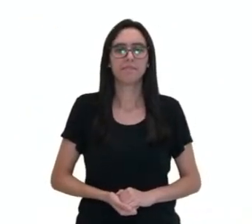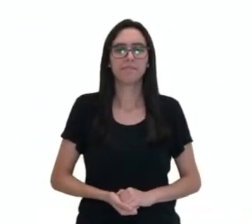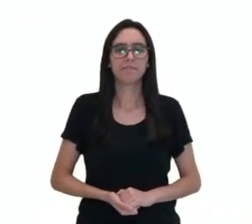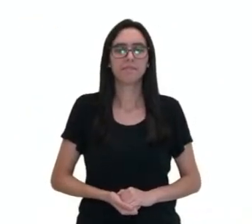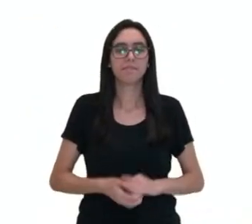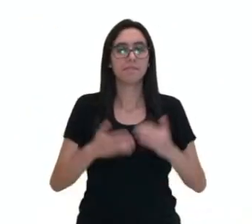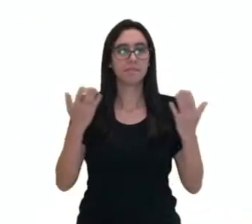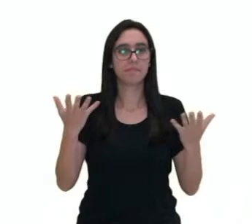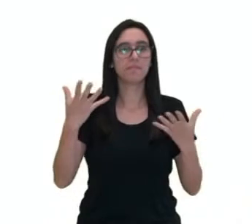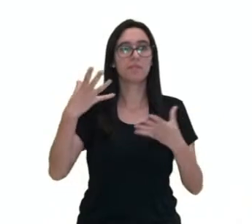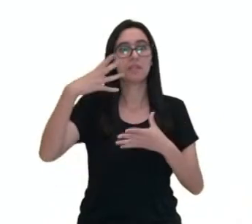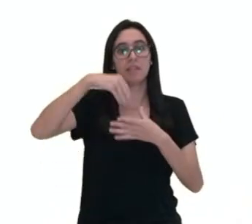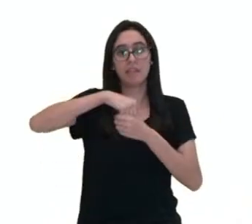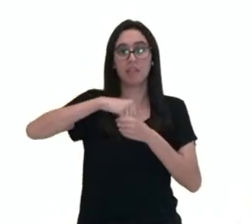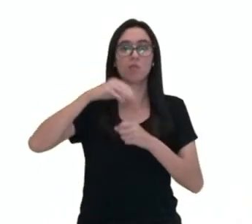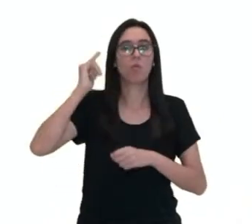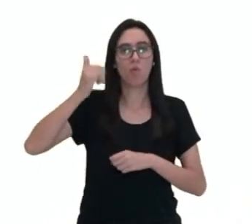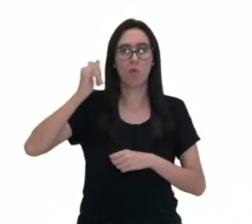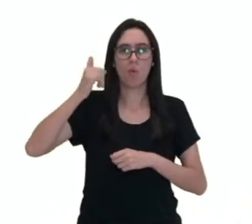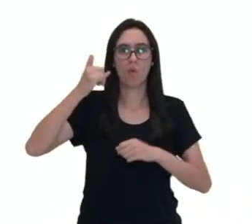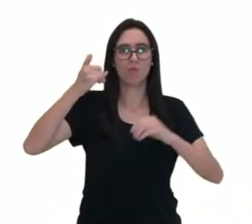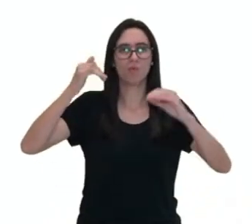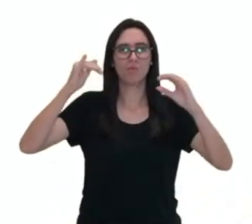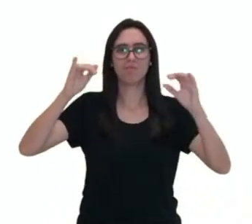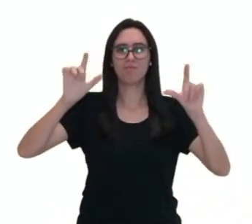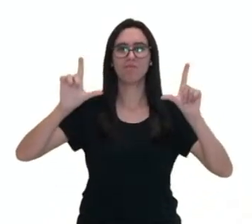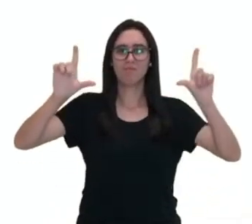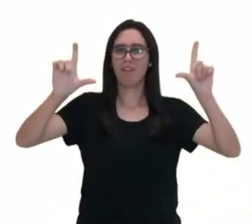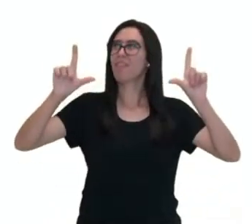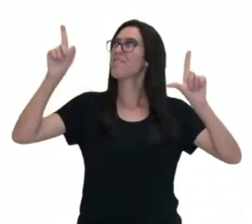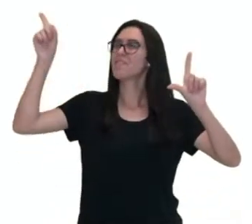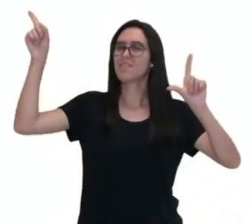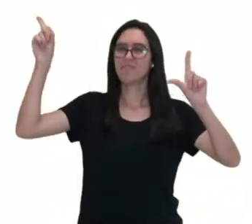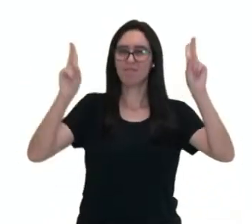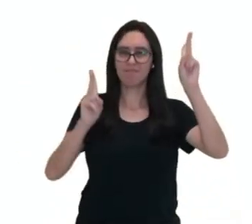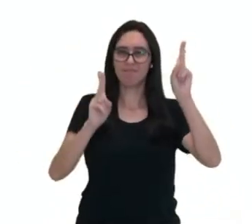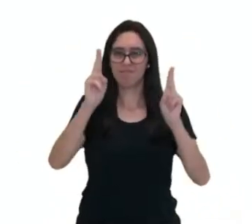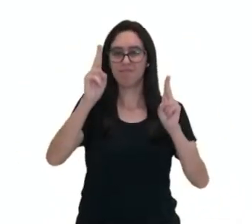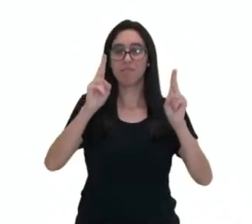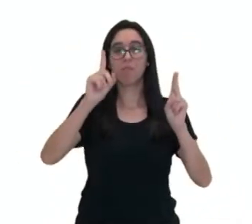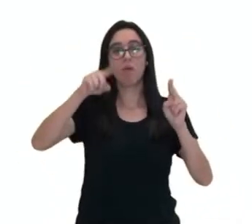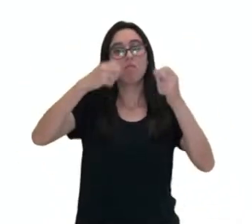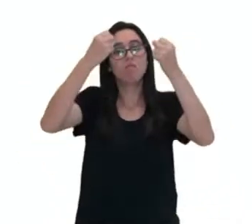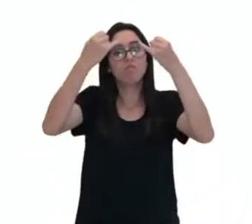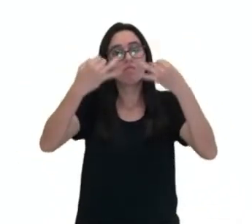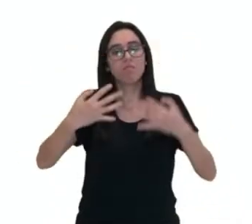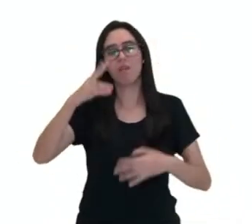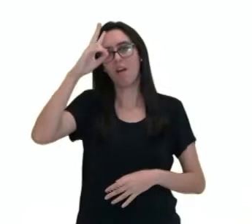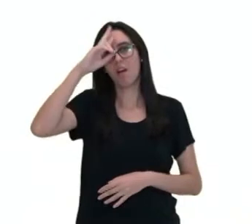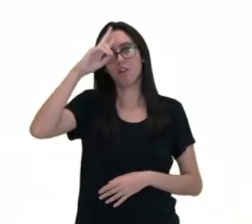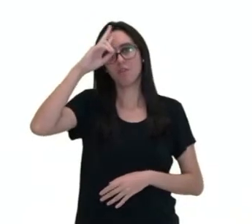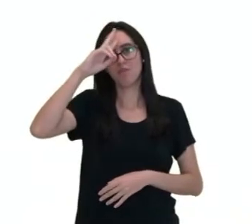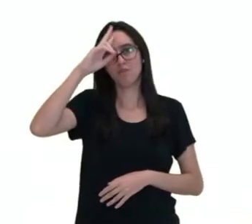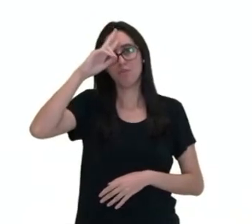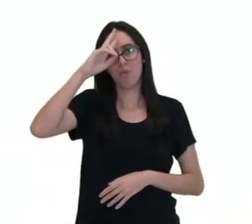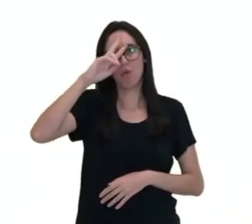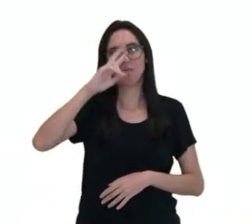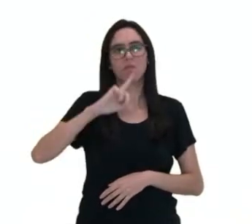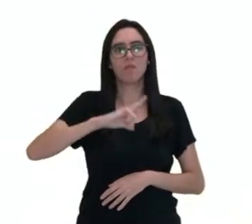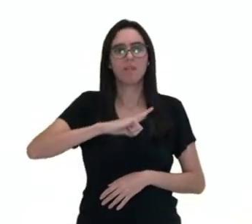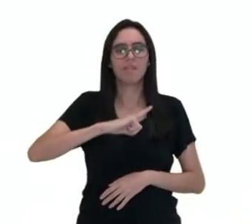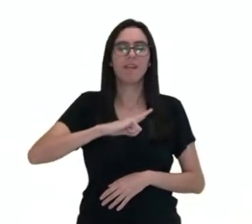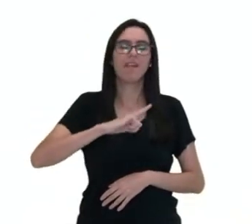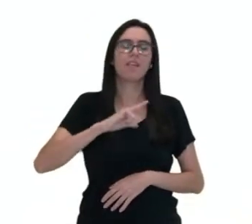descrito no trecho acima, ele desencadeia a história, isto é, o encontro entre a menina e o cachorro. Então, se